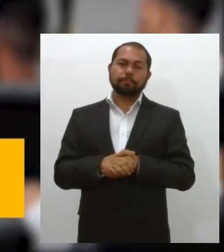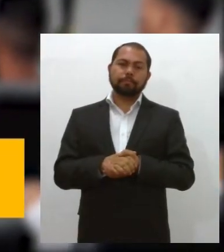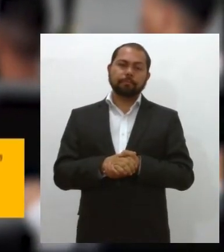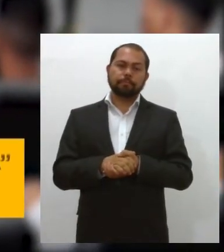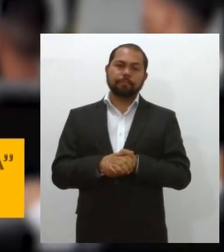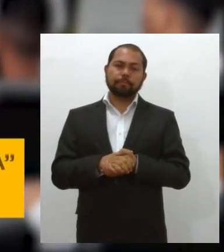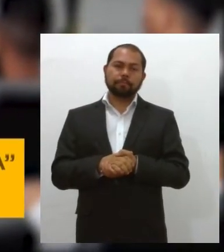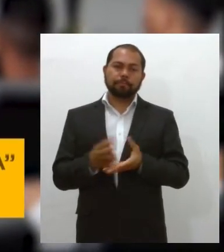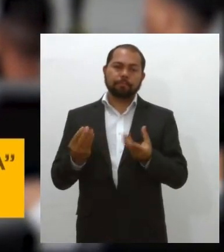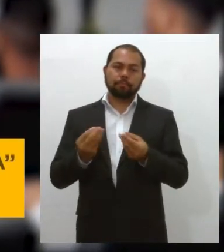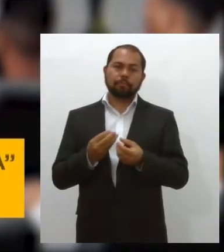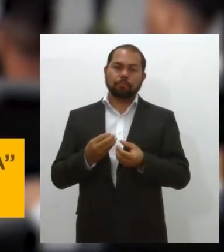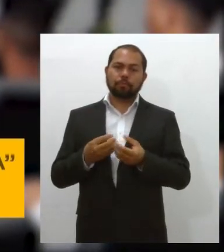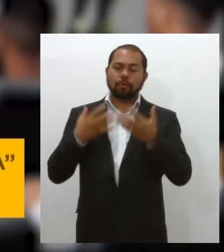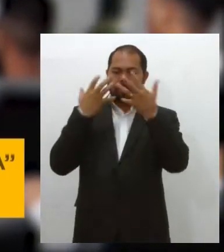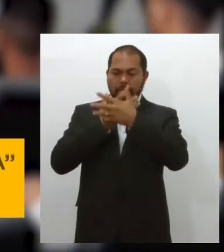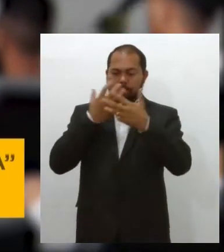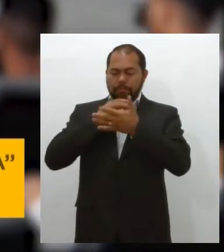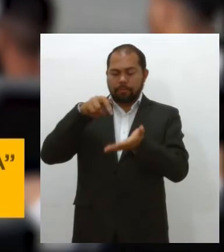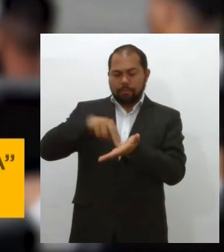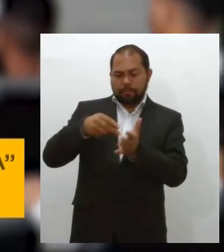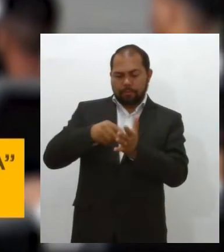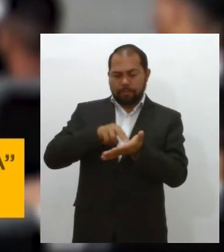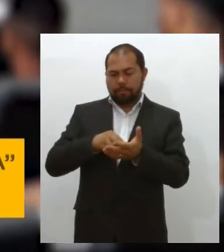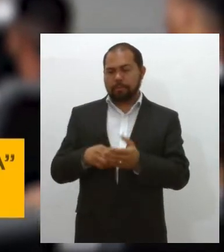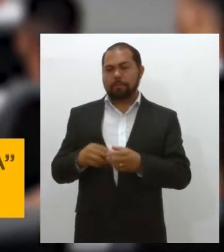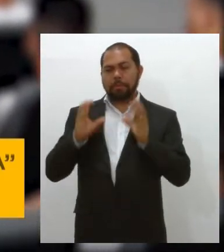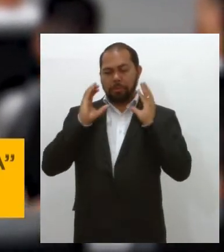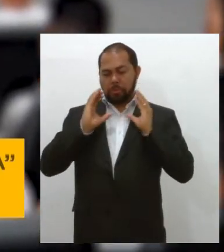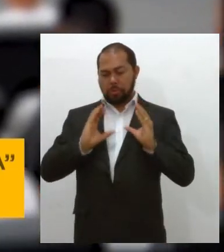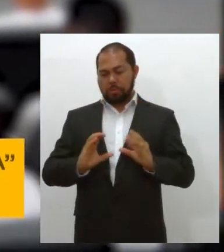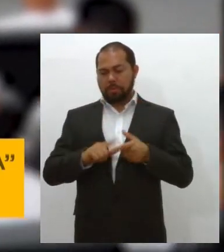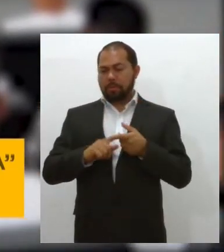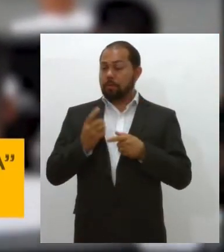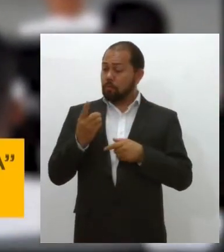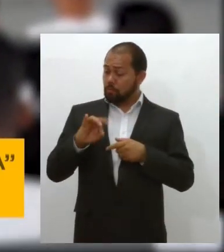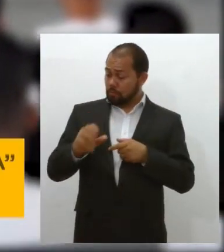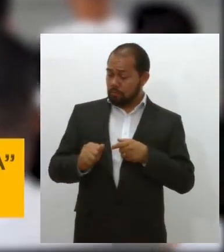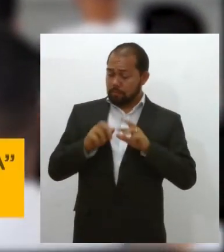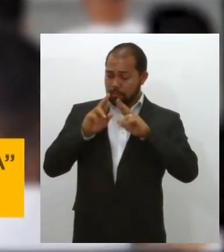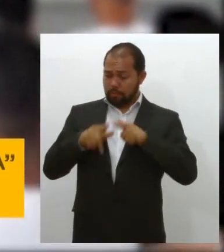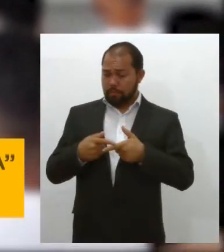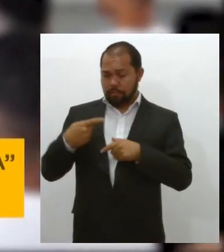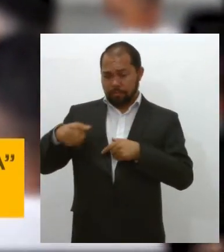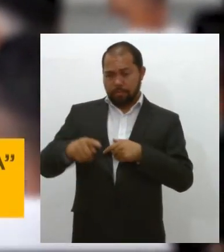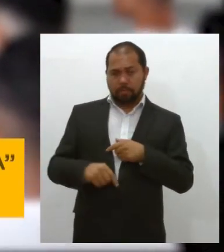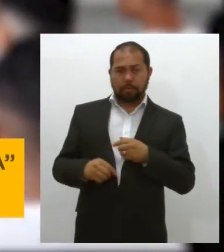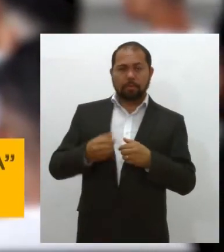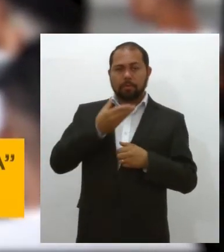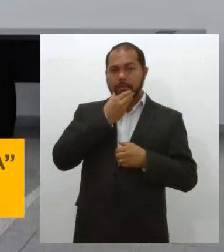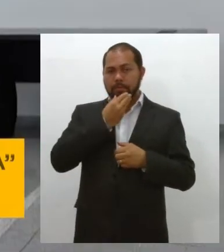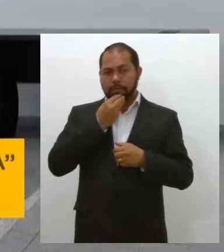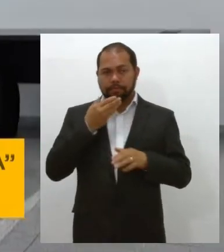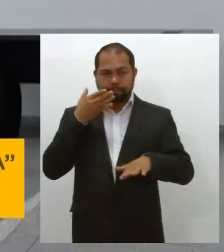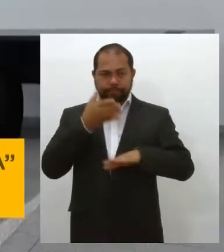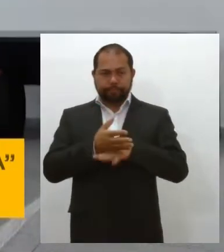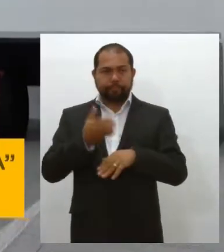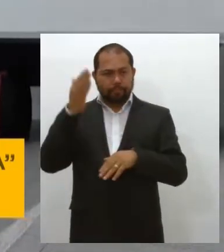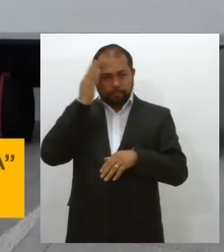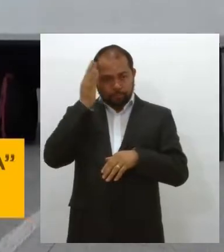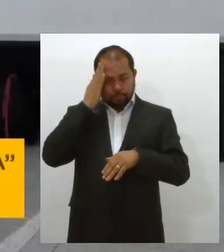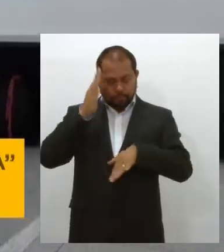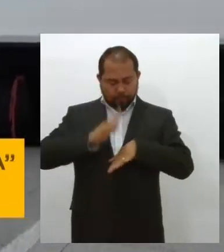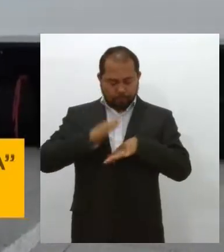Muita música, dança e cidadania. Um dia diferente para esses internos que tiveram a chance de entender um pouco mais sobre o